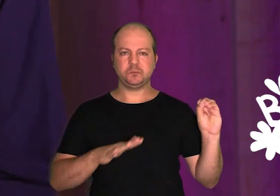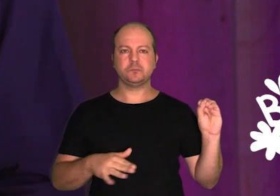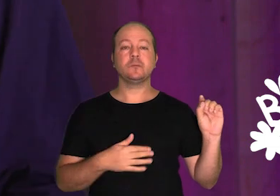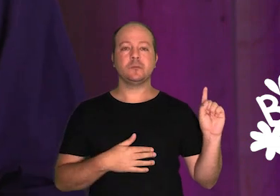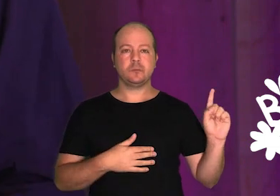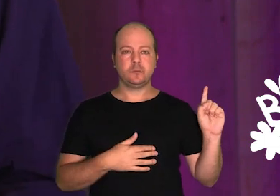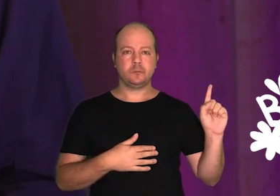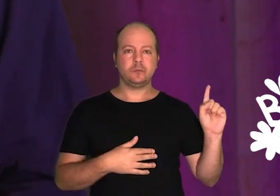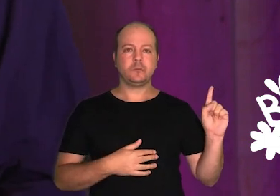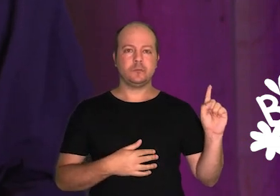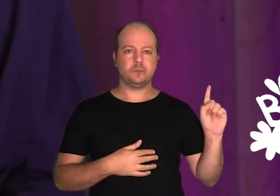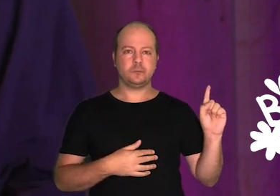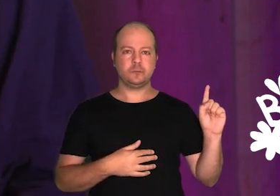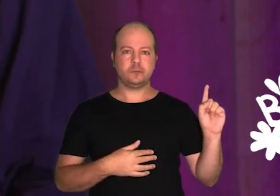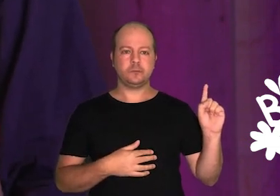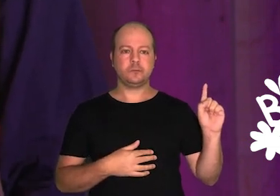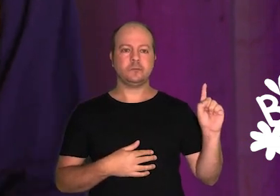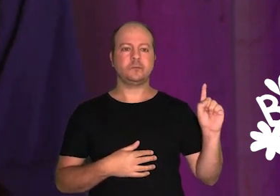1.